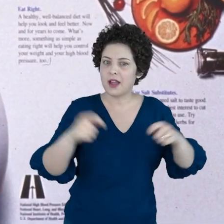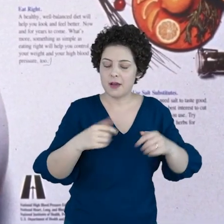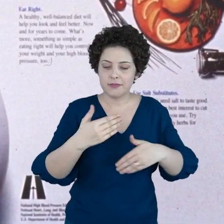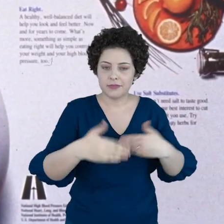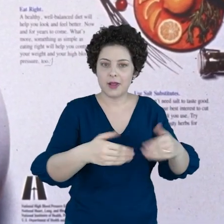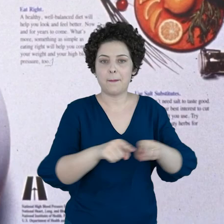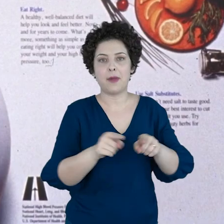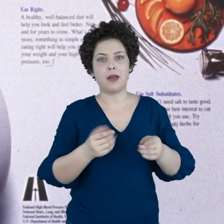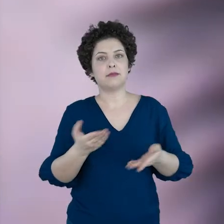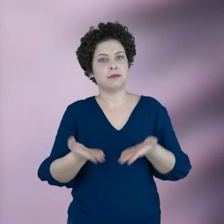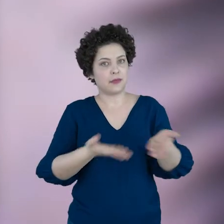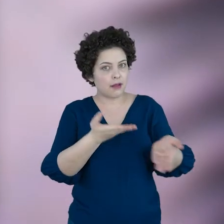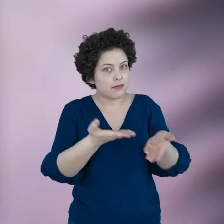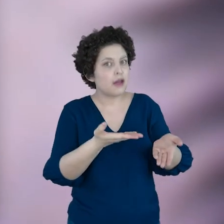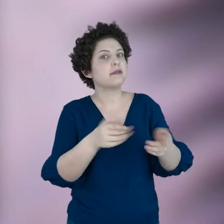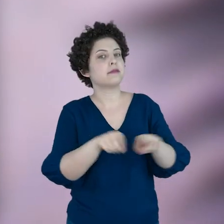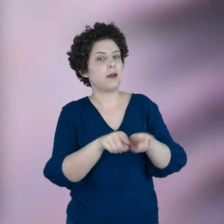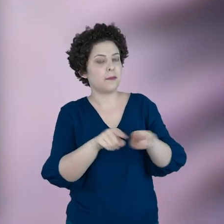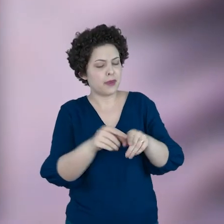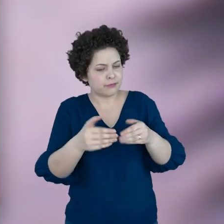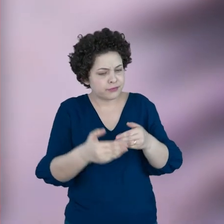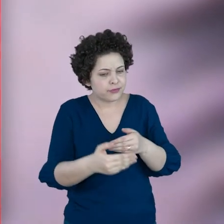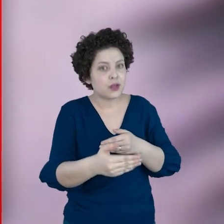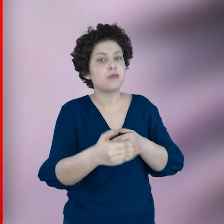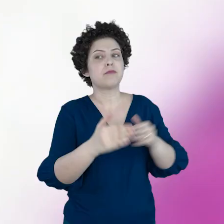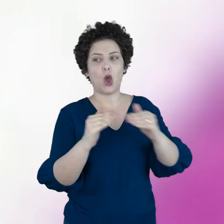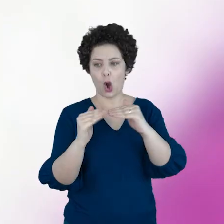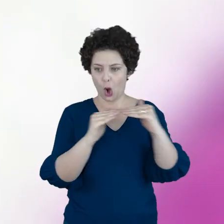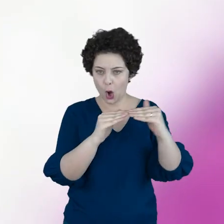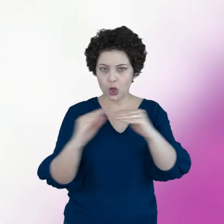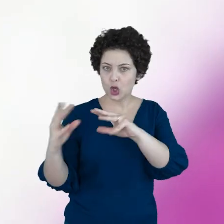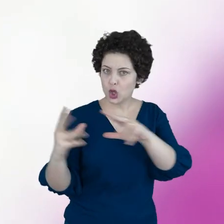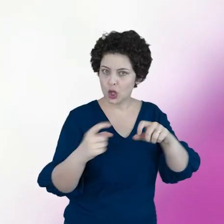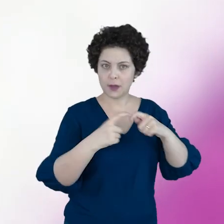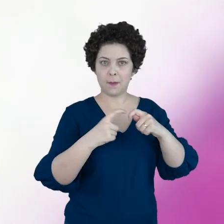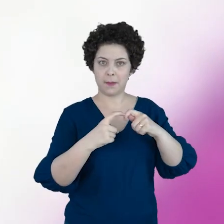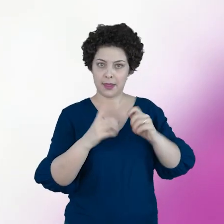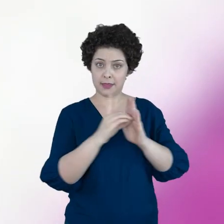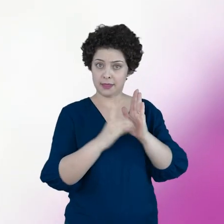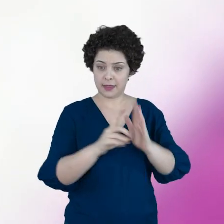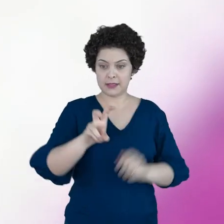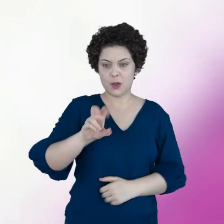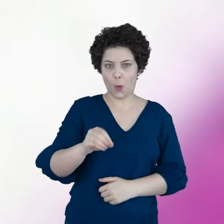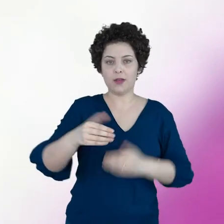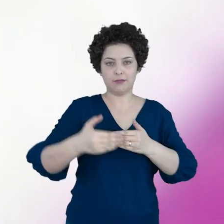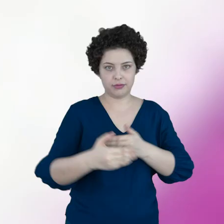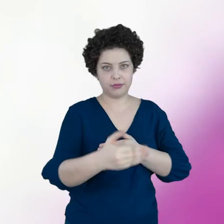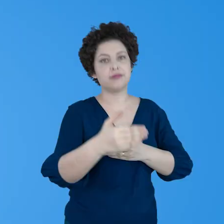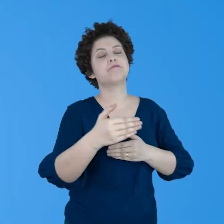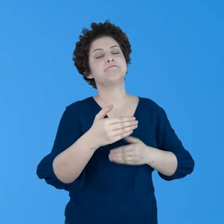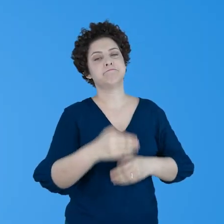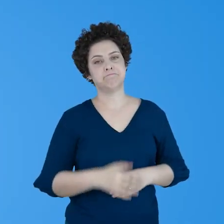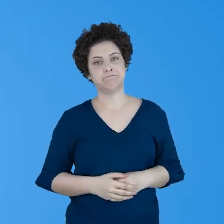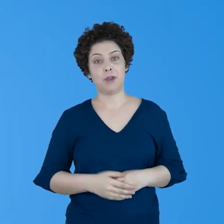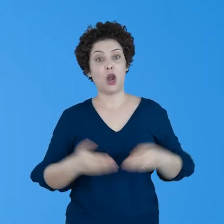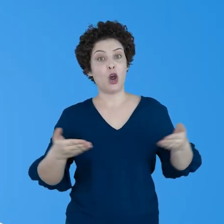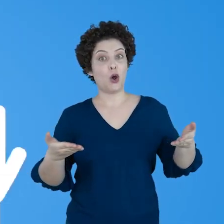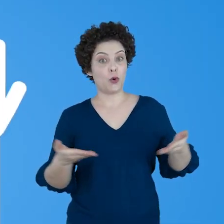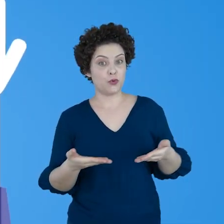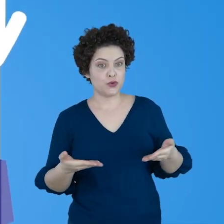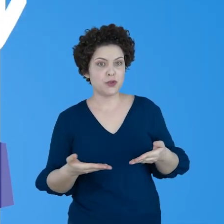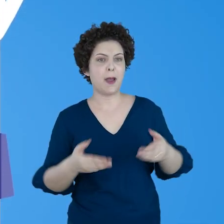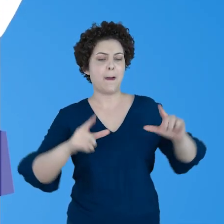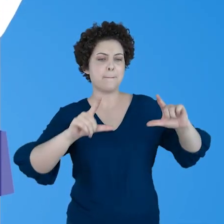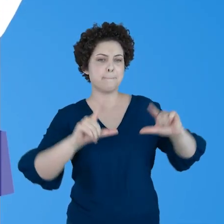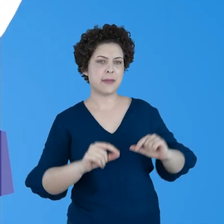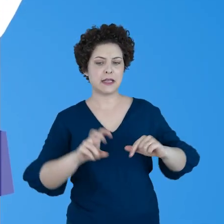de tratar pressão alta começou a ser consenso só a partir da década de 50. Atualmente,